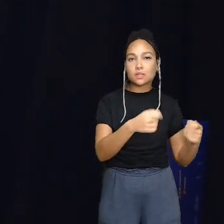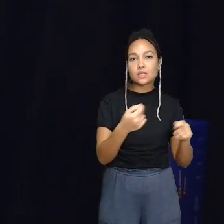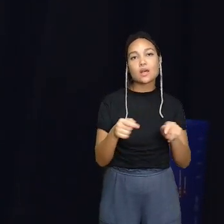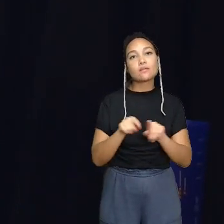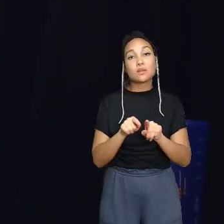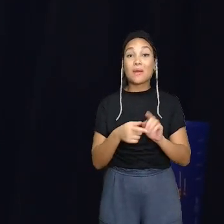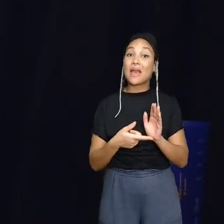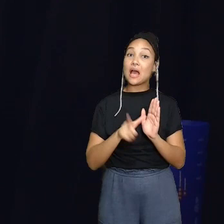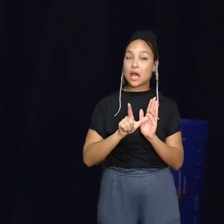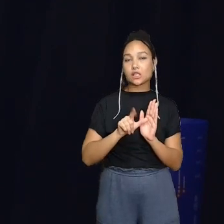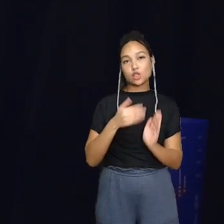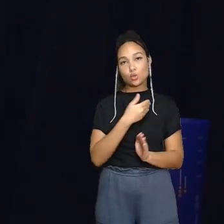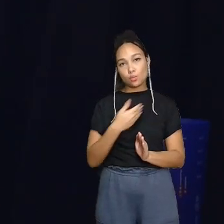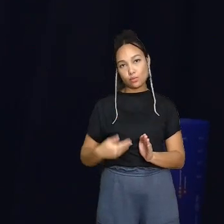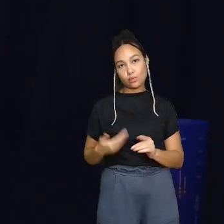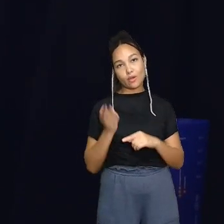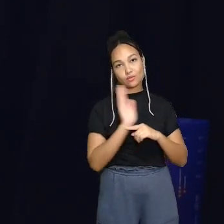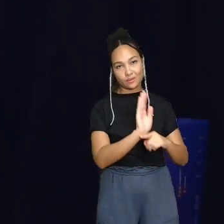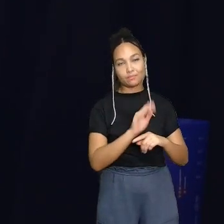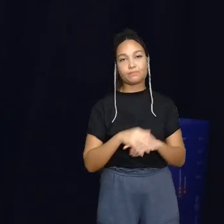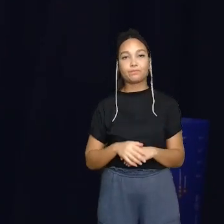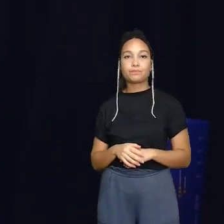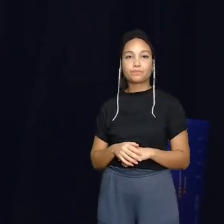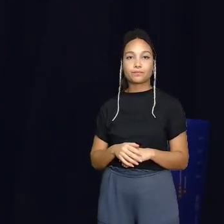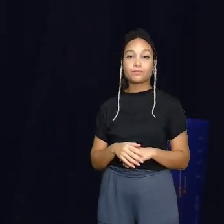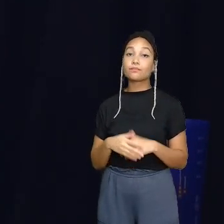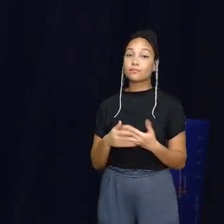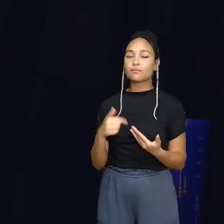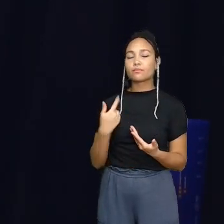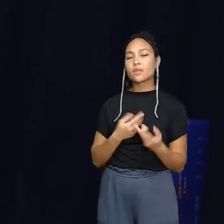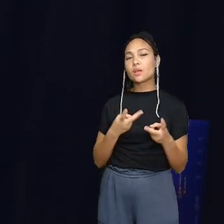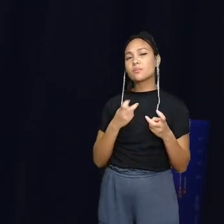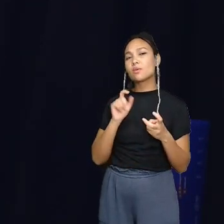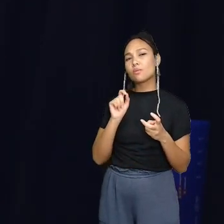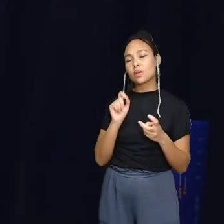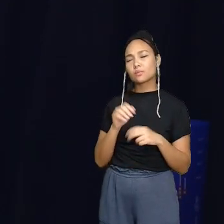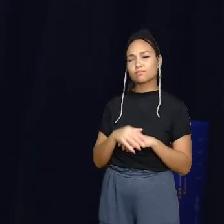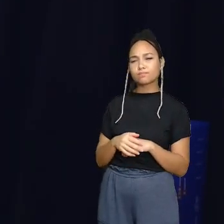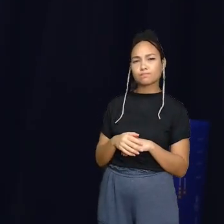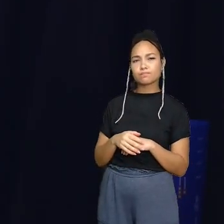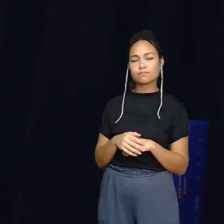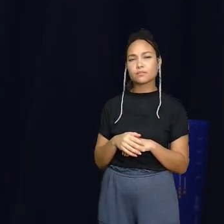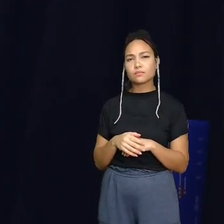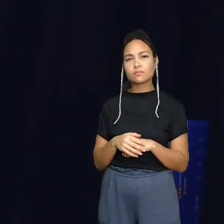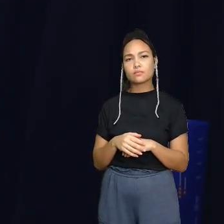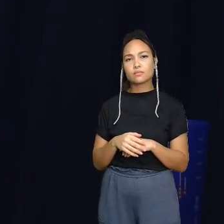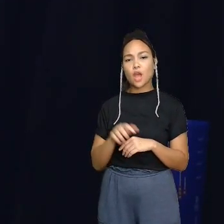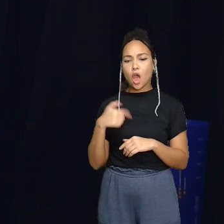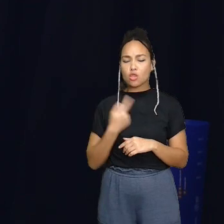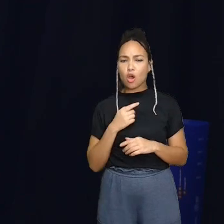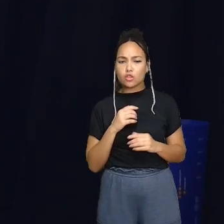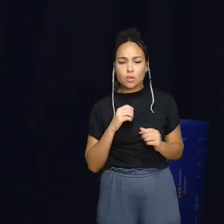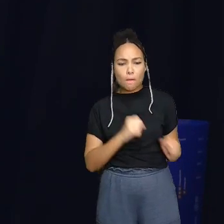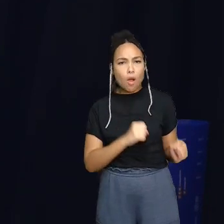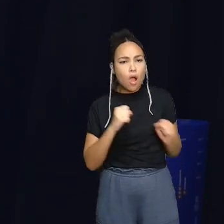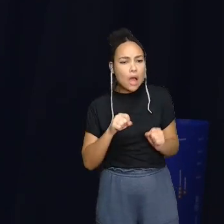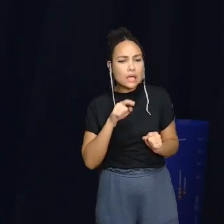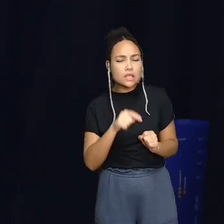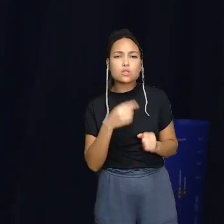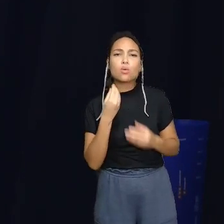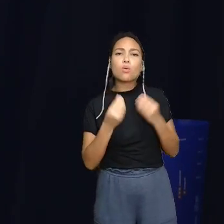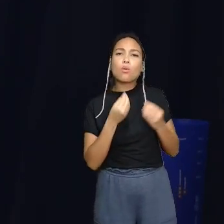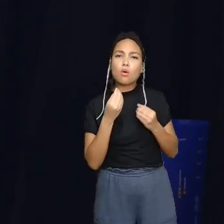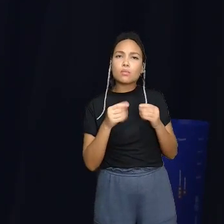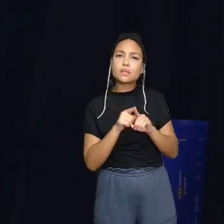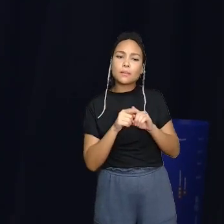poder público. Vendo esse movimento, nós, enquanto ICOM, pensamos como a gente pode fortalecer esse movimento comunitário e apoiar nesse